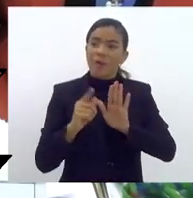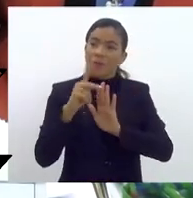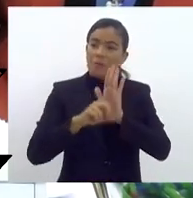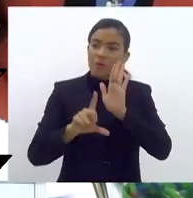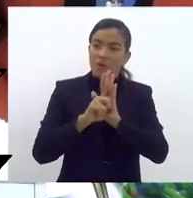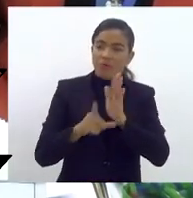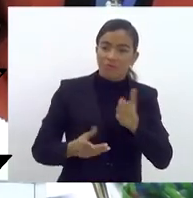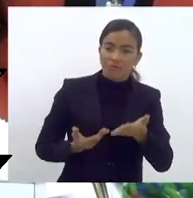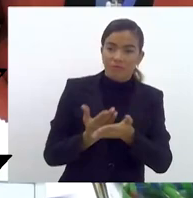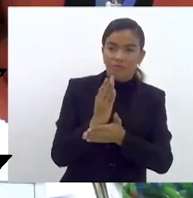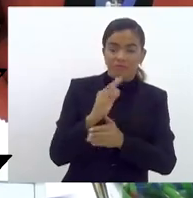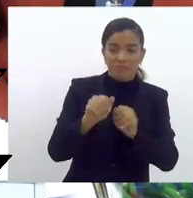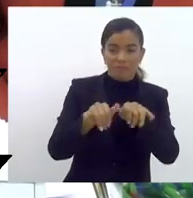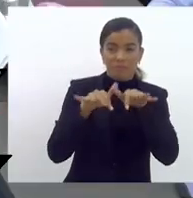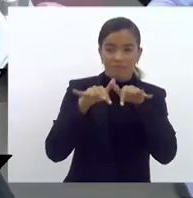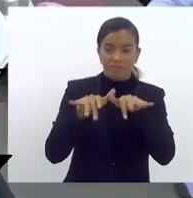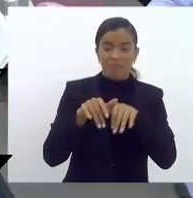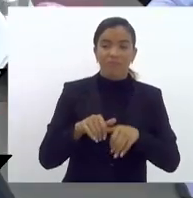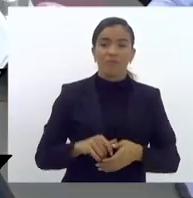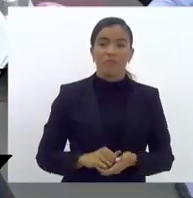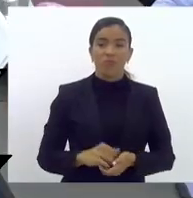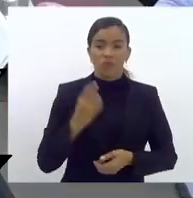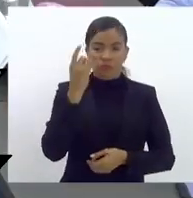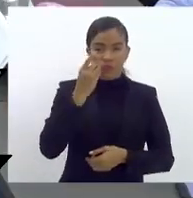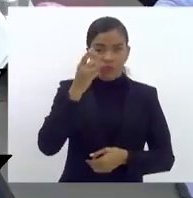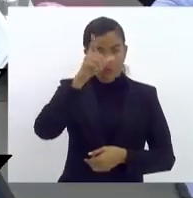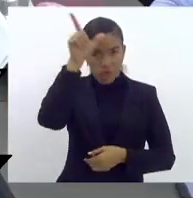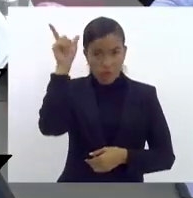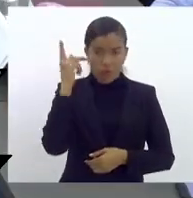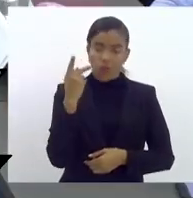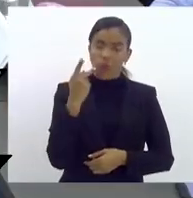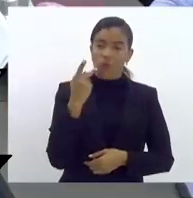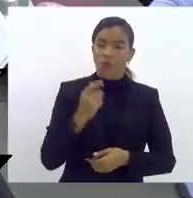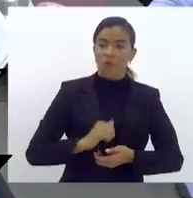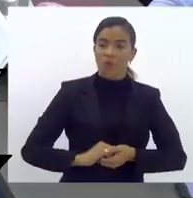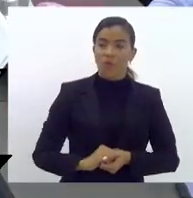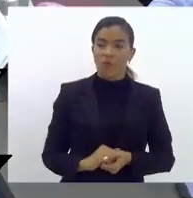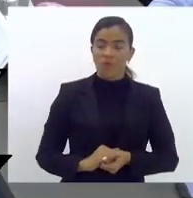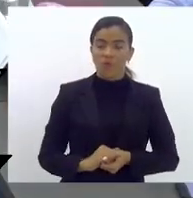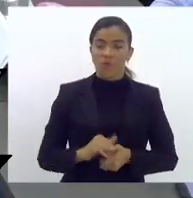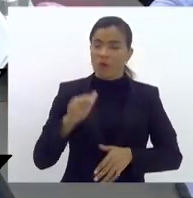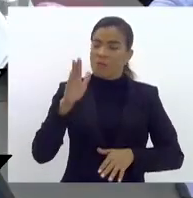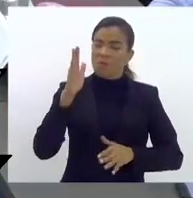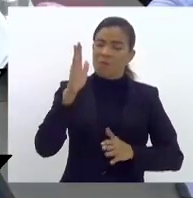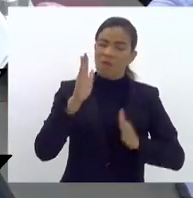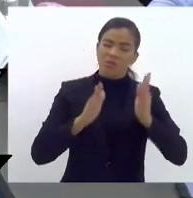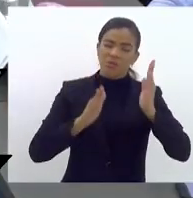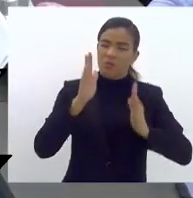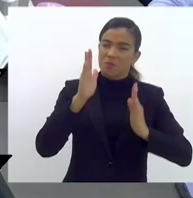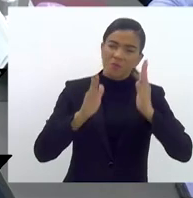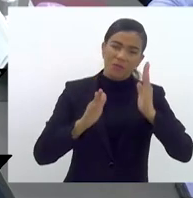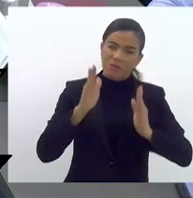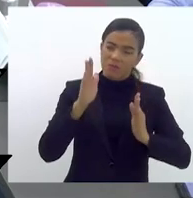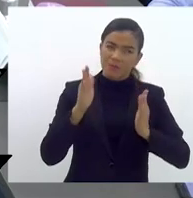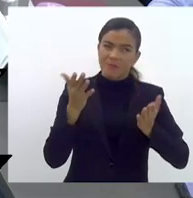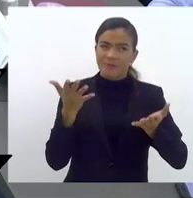para a pauta do Plenário Presidente deputado eu há mais ou menos